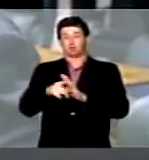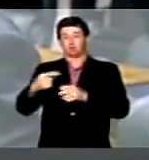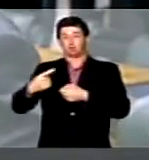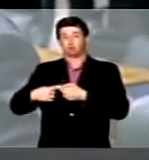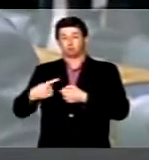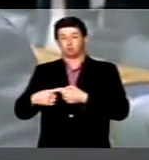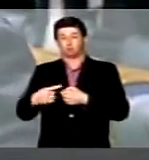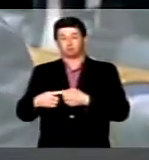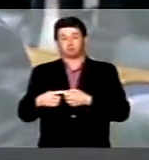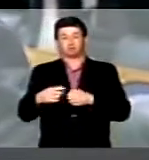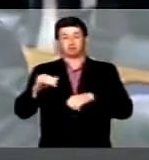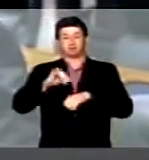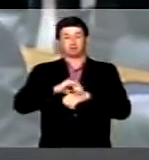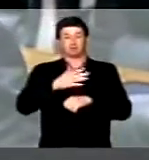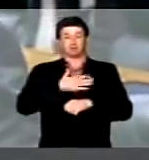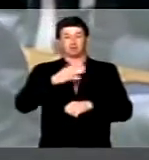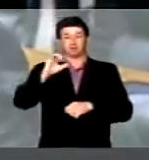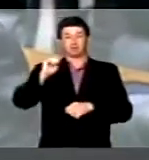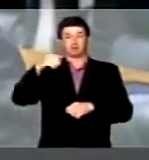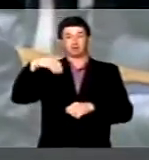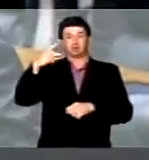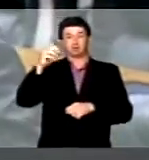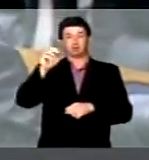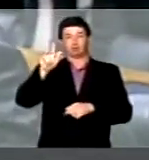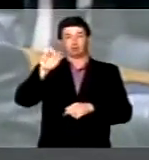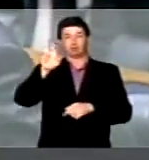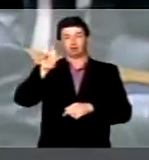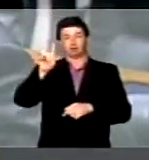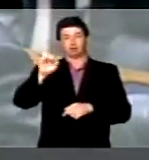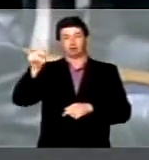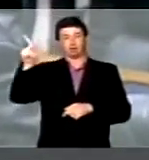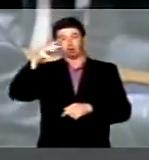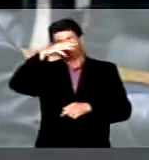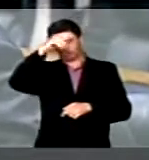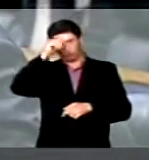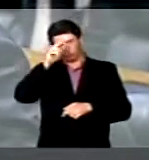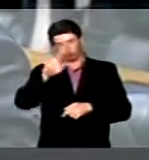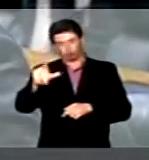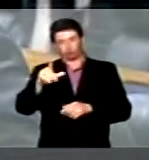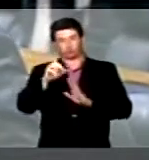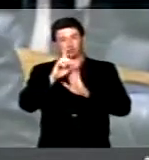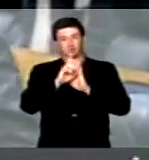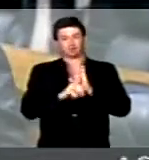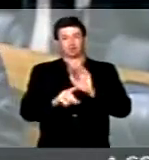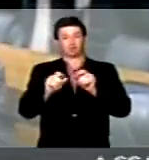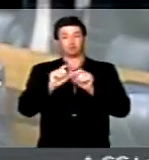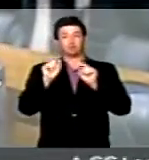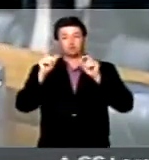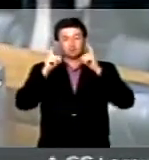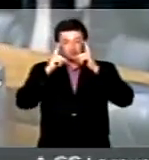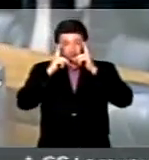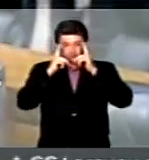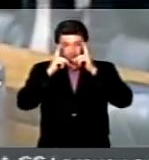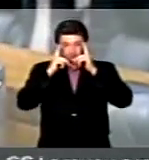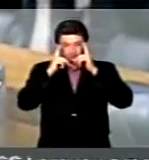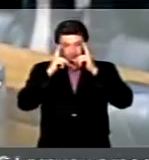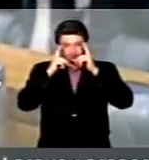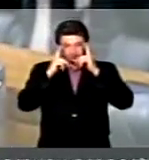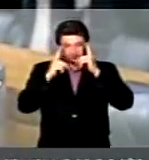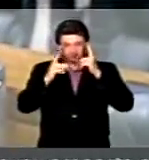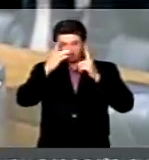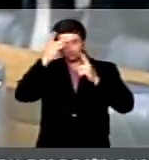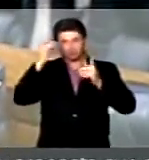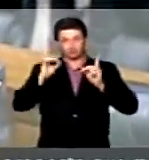municipal da minha capital, Campo Grande, capital de Mato Grosso do Sul. Decretou o município de Campo Grande que